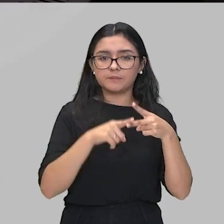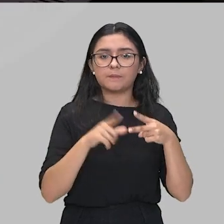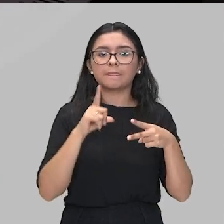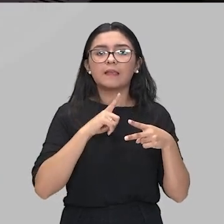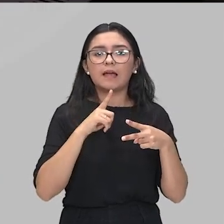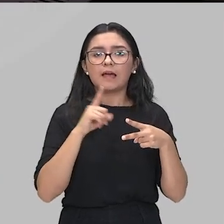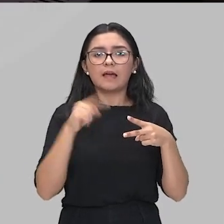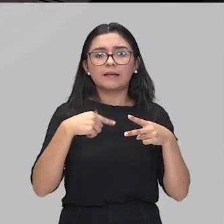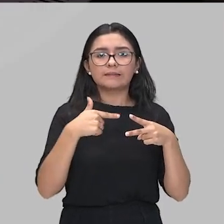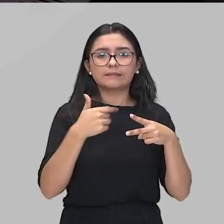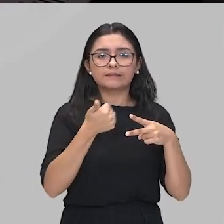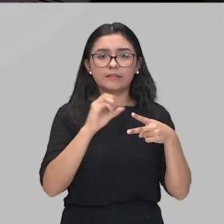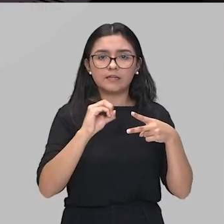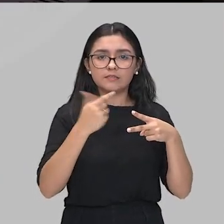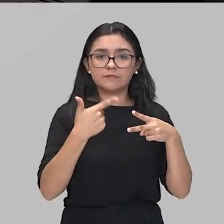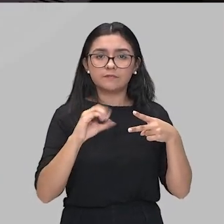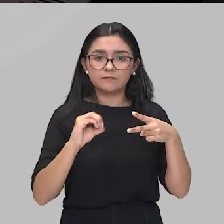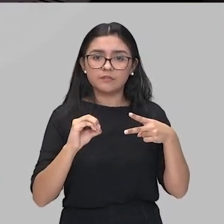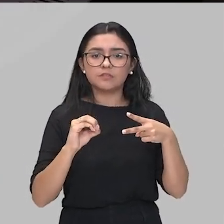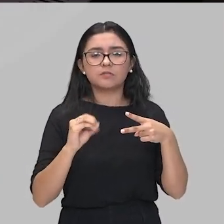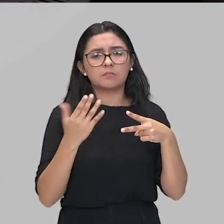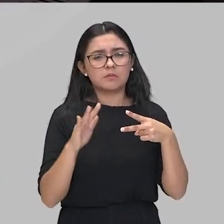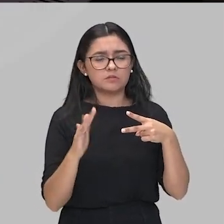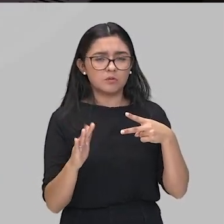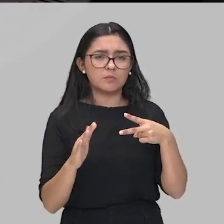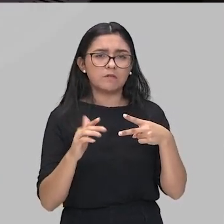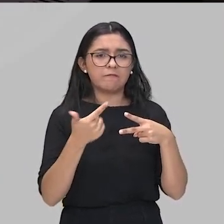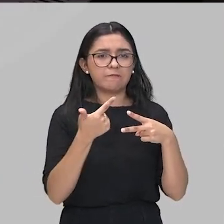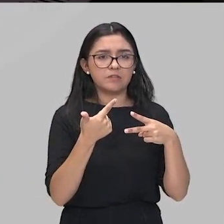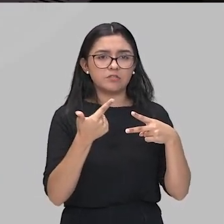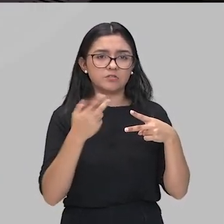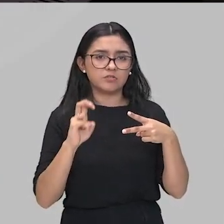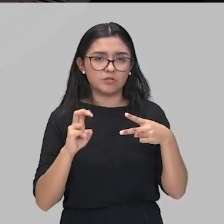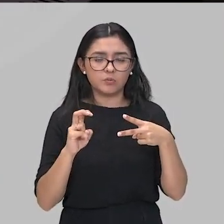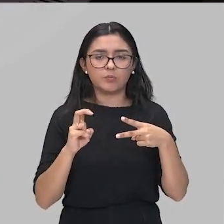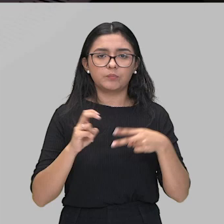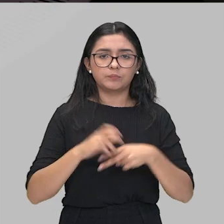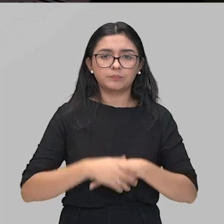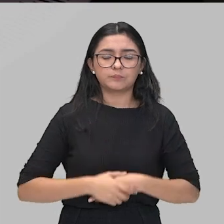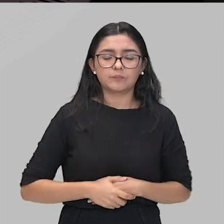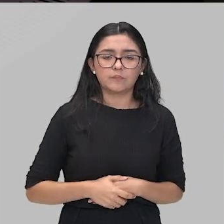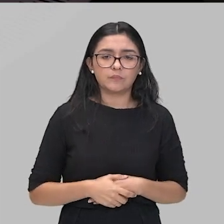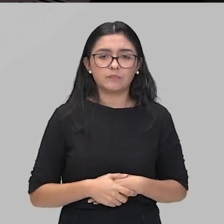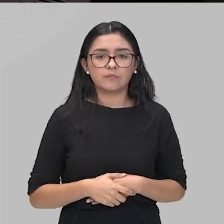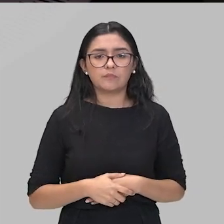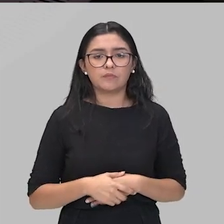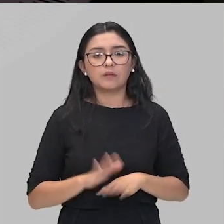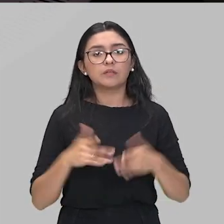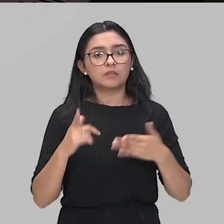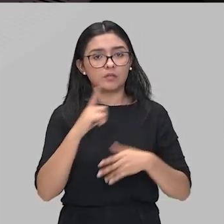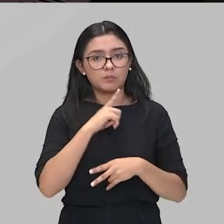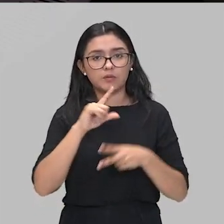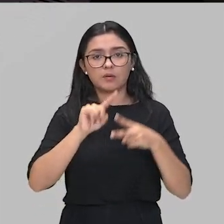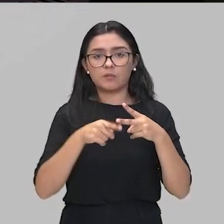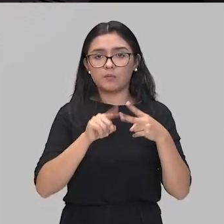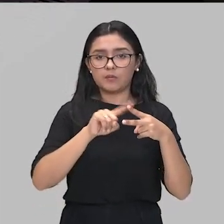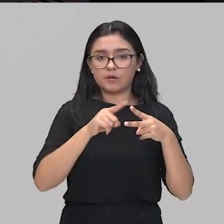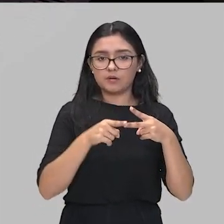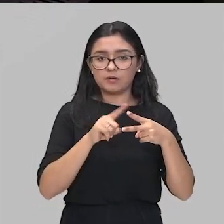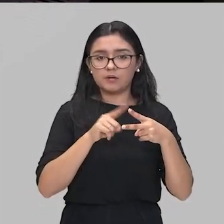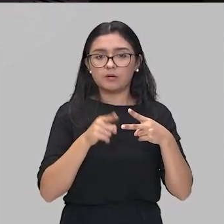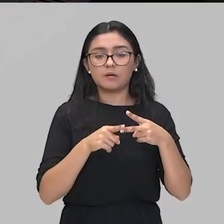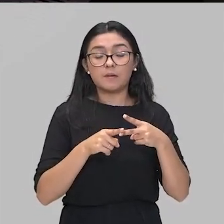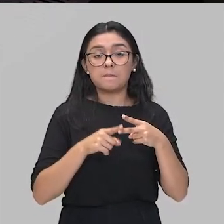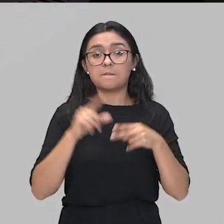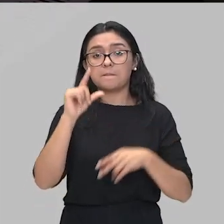10, 20, aproximadamente 25 graus. Ou seja, nós temos o ângulo refratado